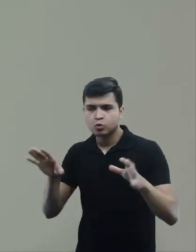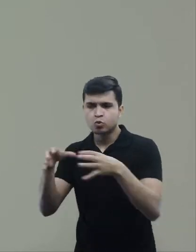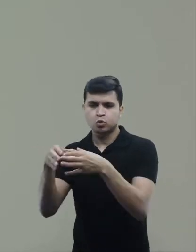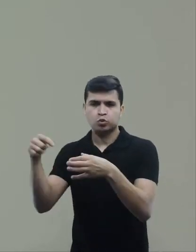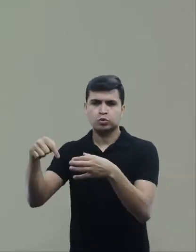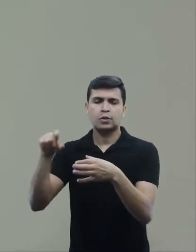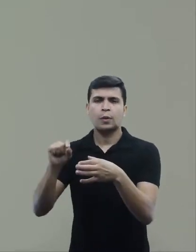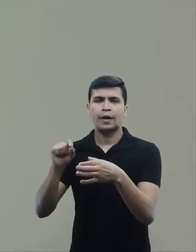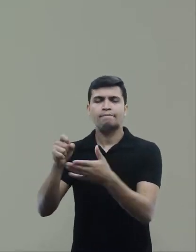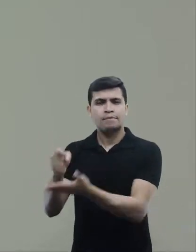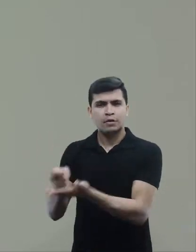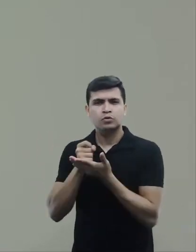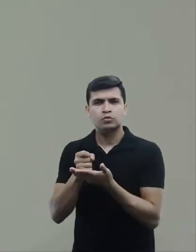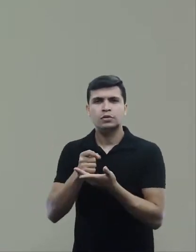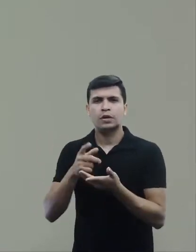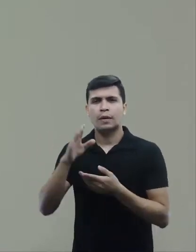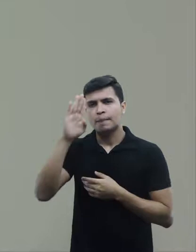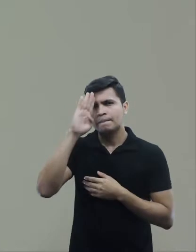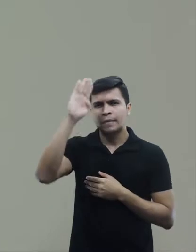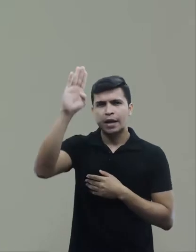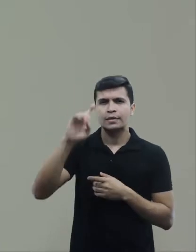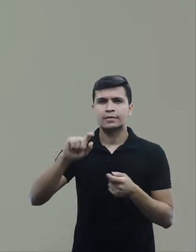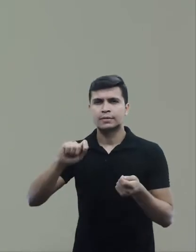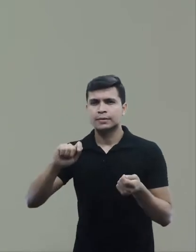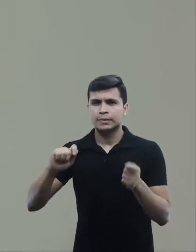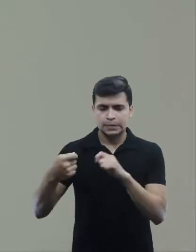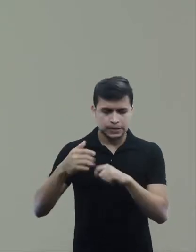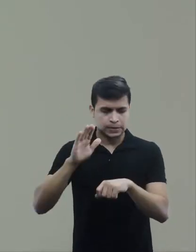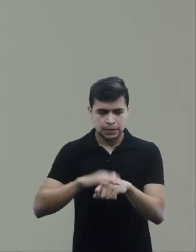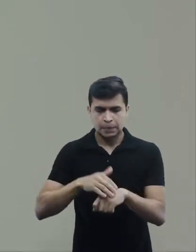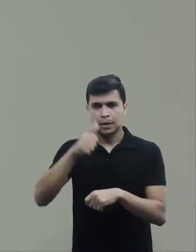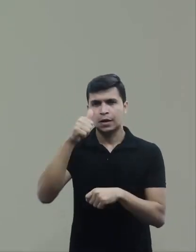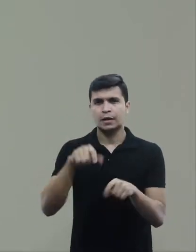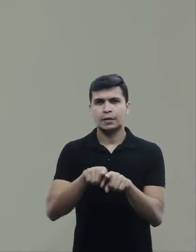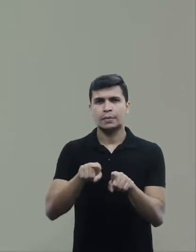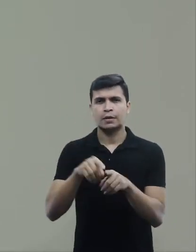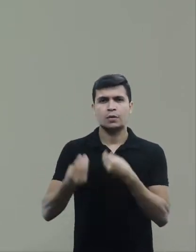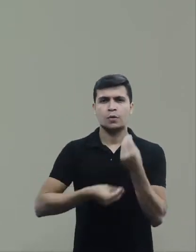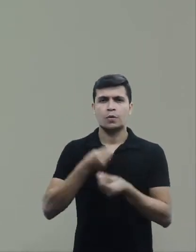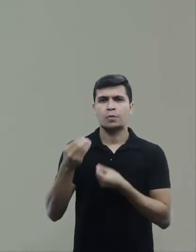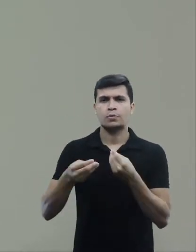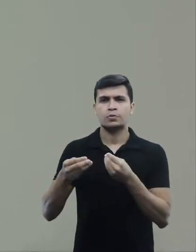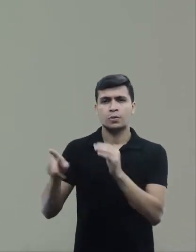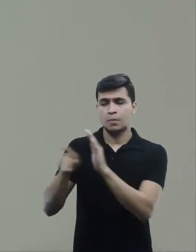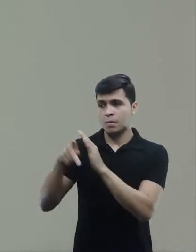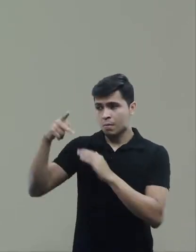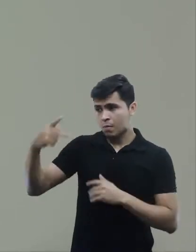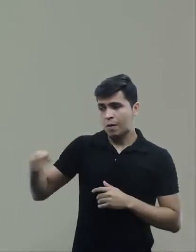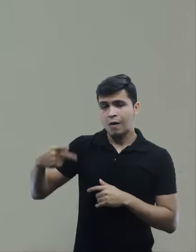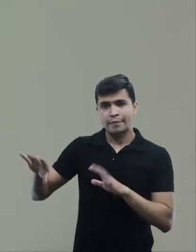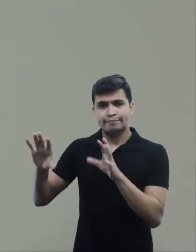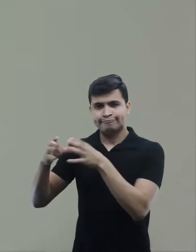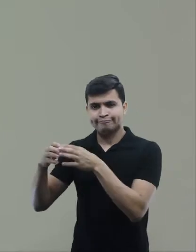ajuda a retomar os principais pontos do projeto, considerando a aprendizagem entre pares e a identidade